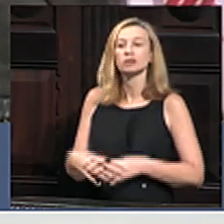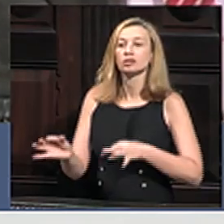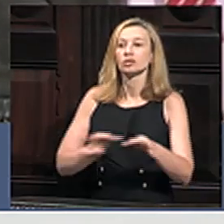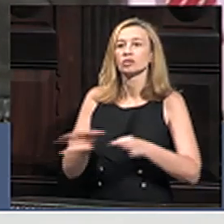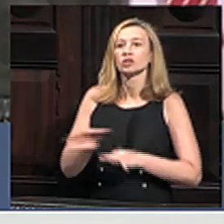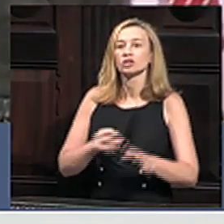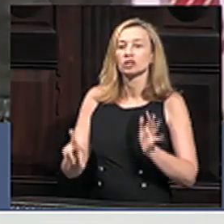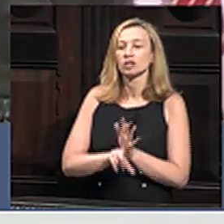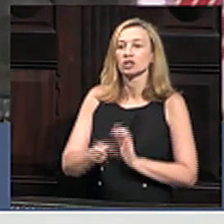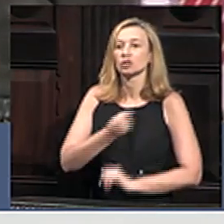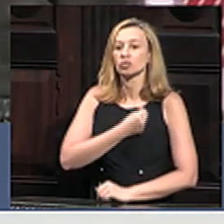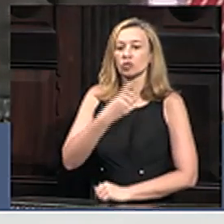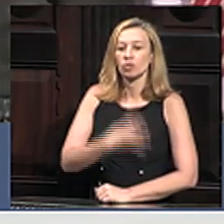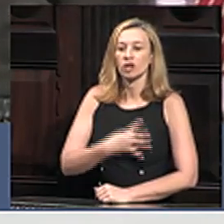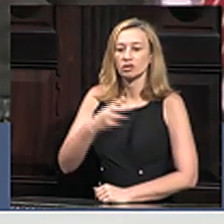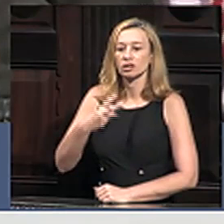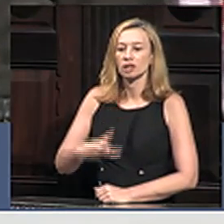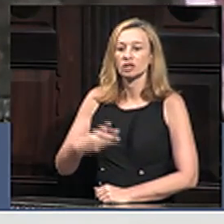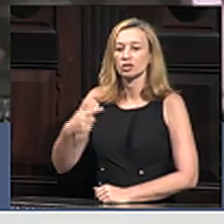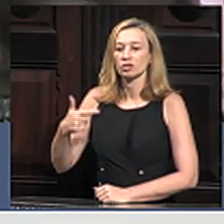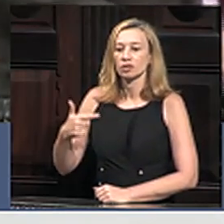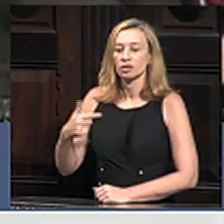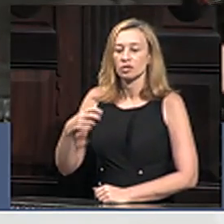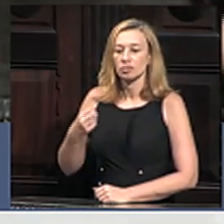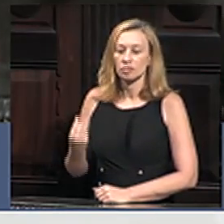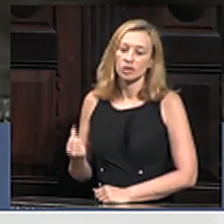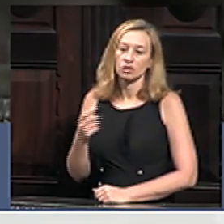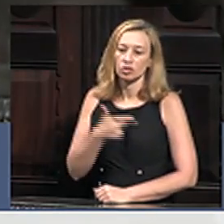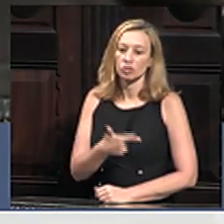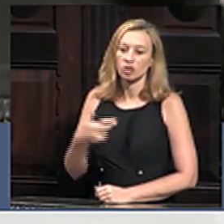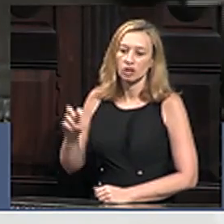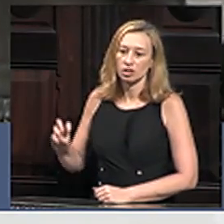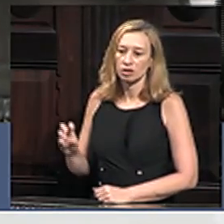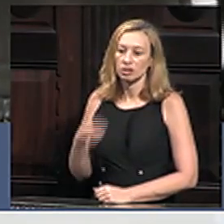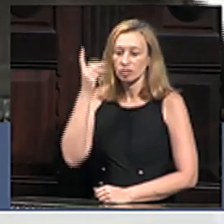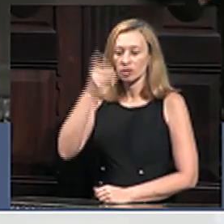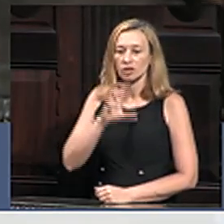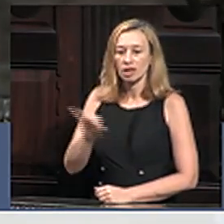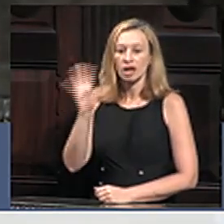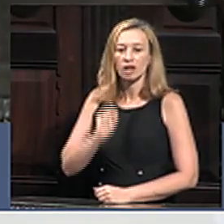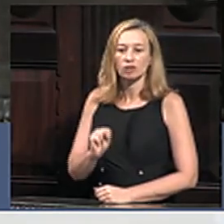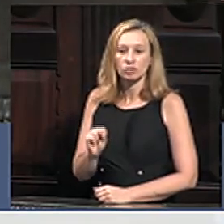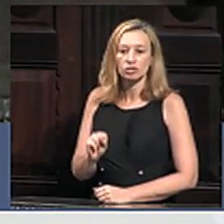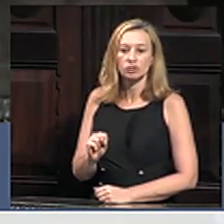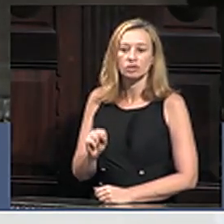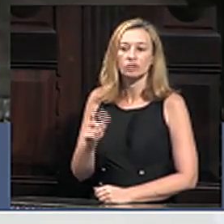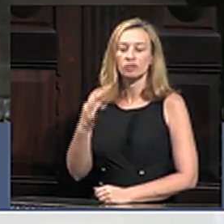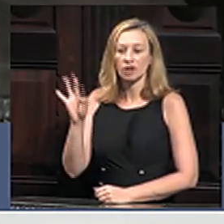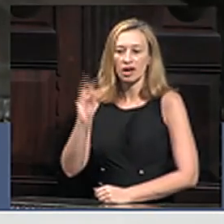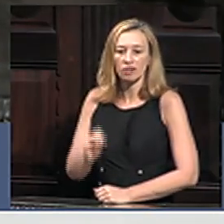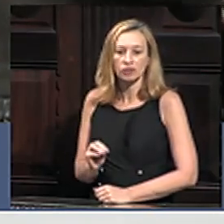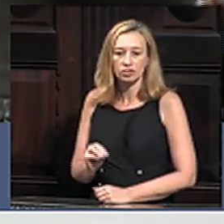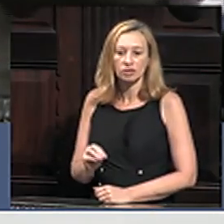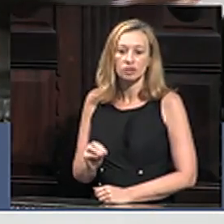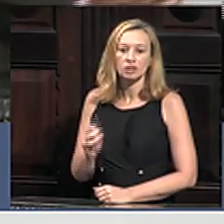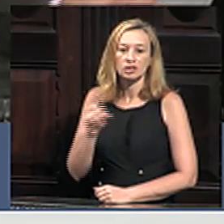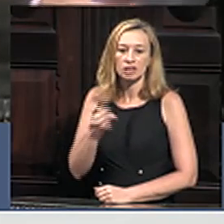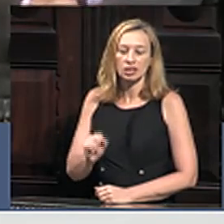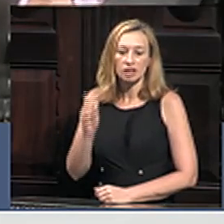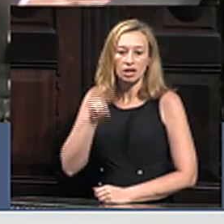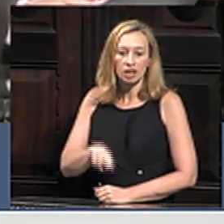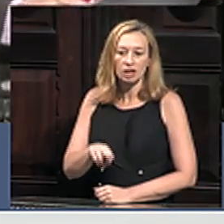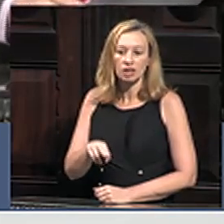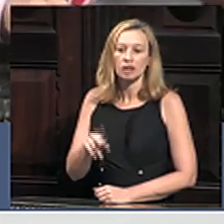Projeto de lei número 436 de 2015, de autoria do deputado Carlos Mi, Conte, Flávio Serafini, Marcelo Freixo, Zeidan,